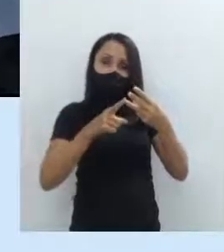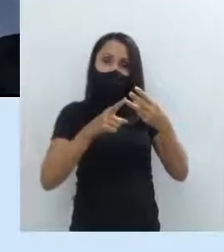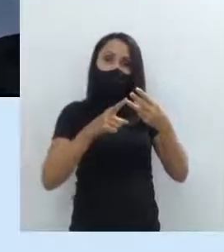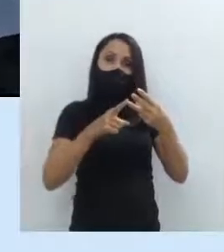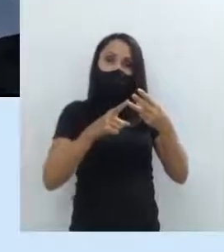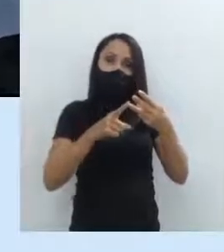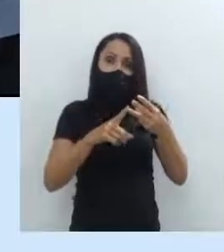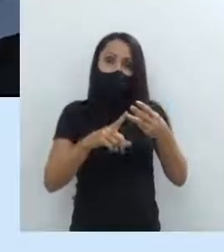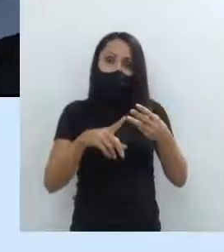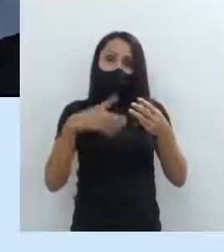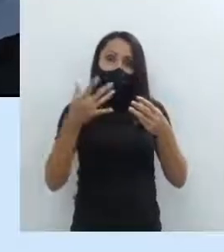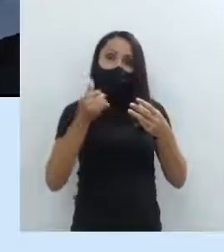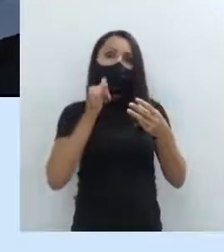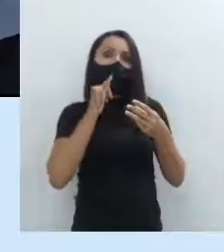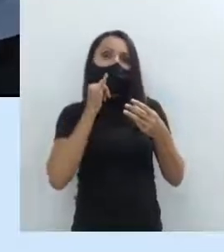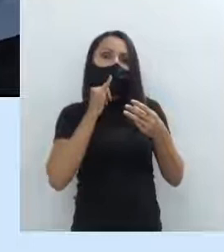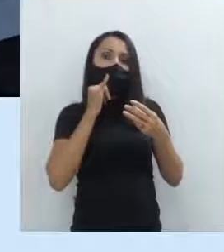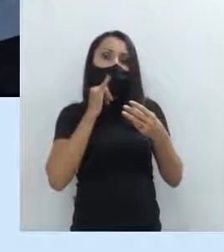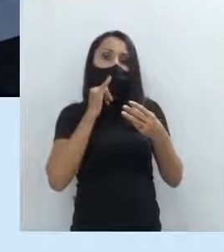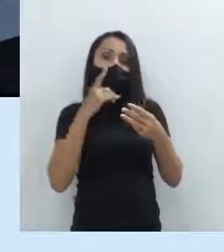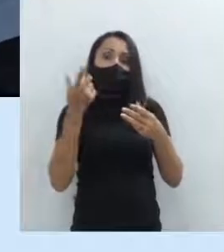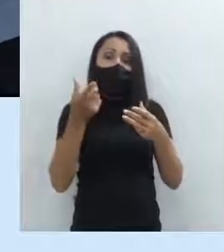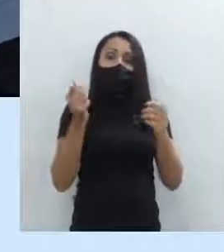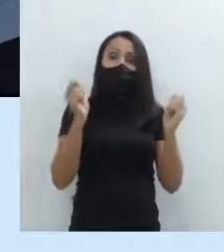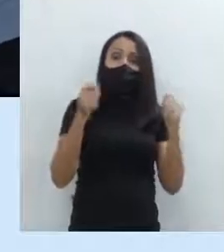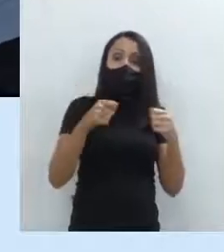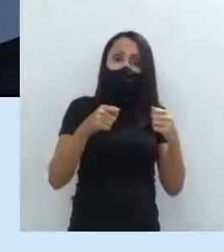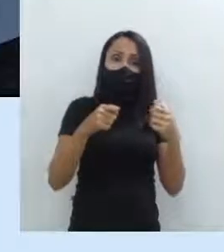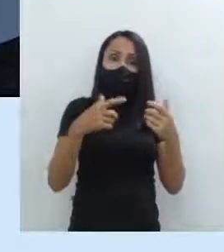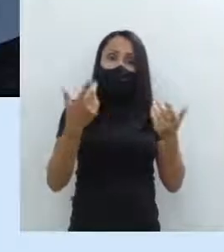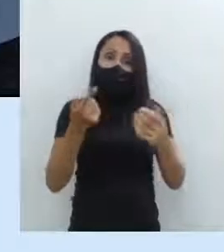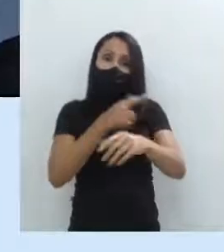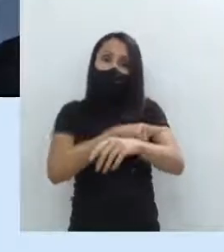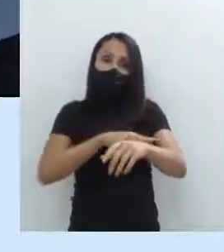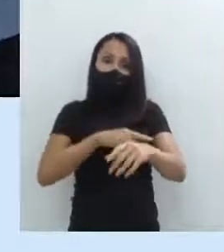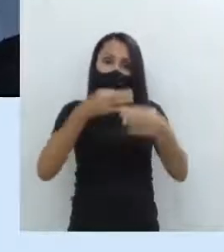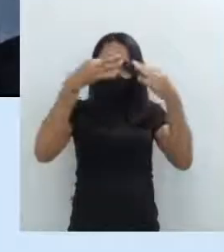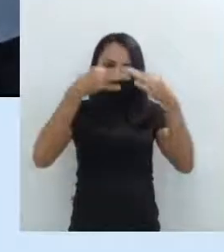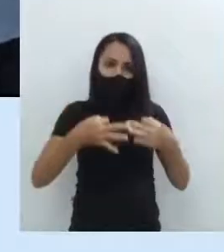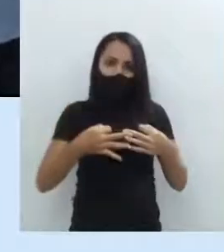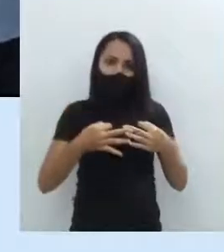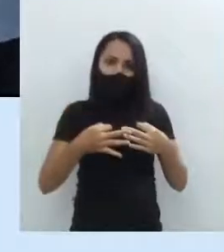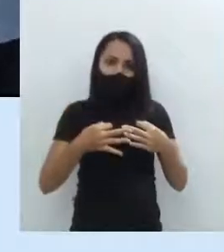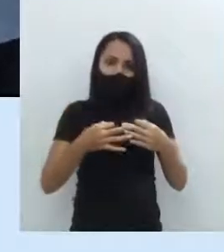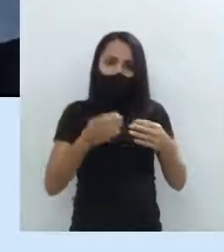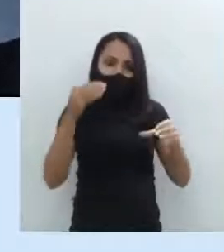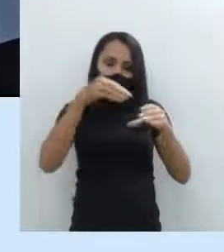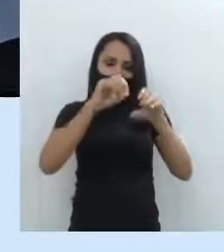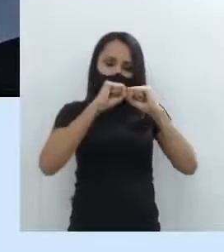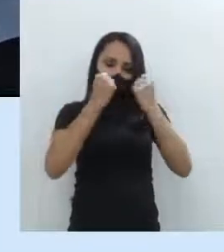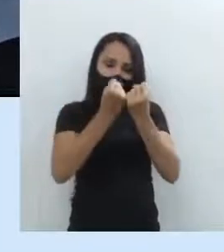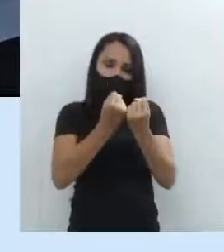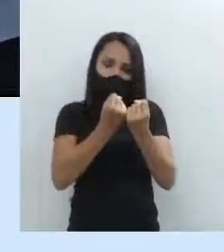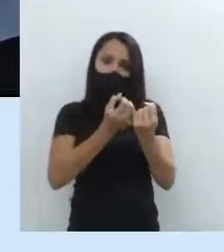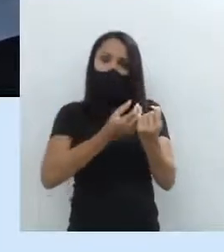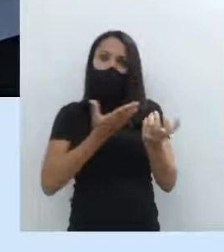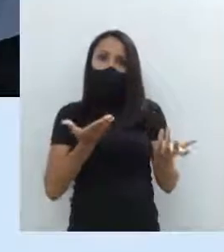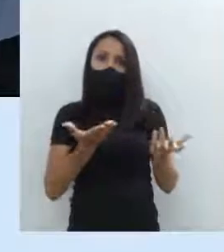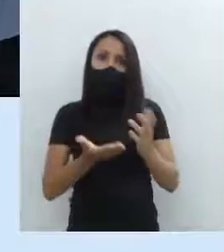vão servir de exemplos para que eu possa ter um comportamento adequado dentro da sociedade que eu estou inserido,